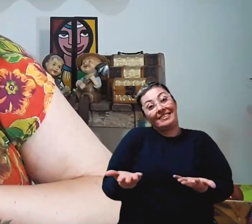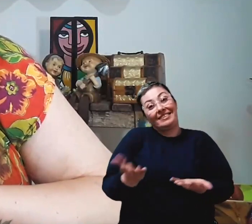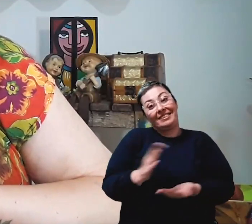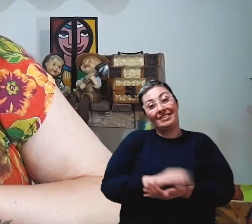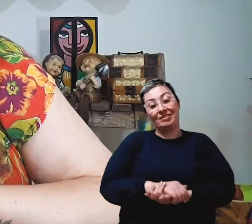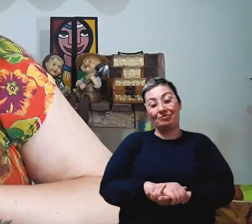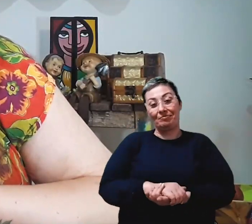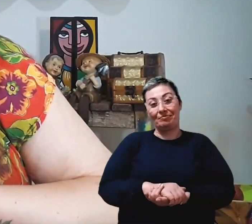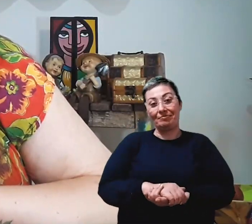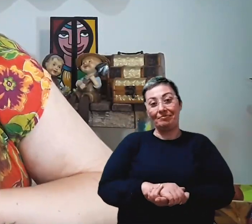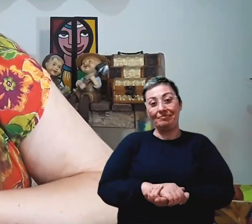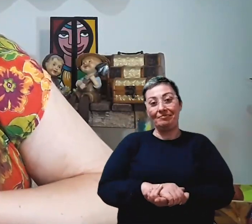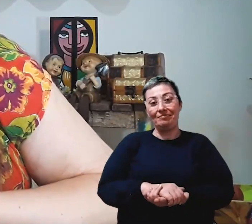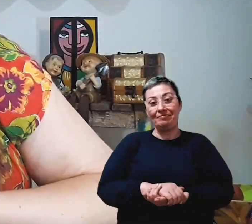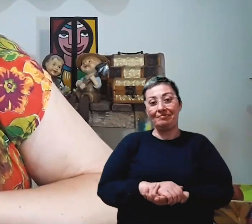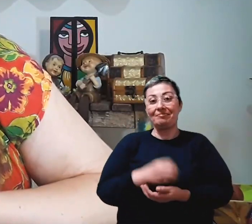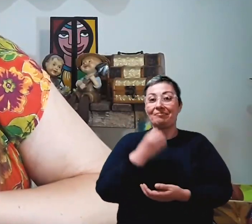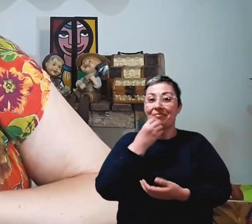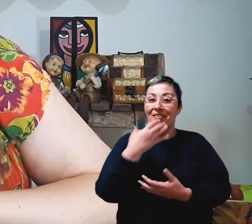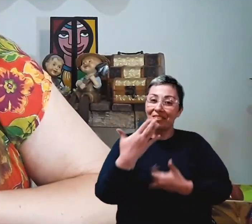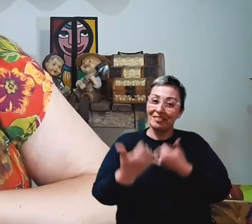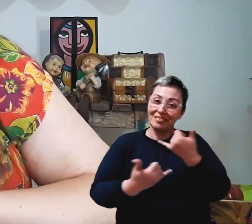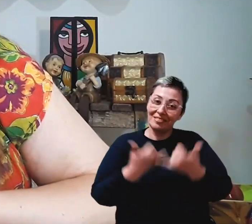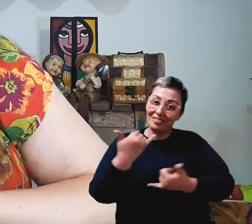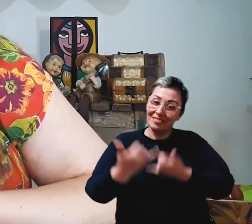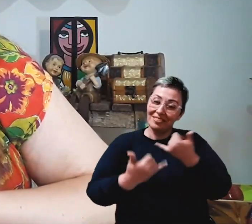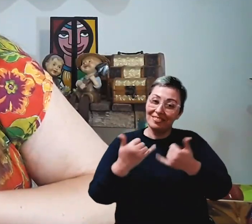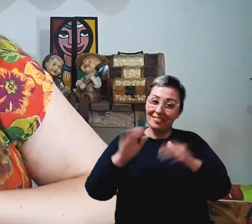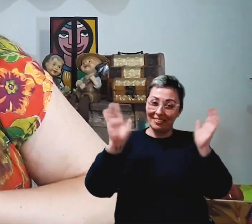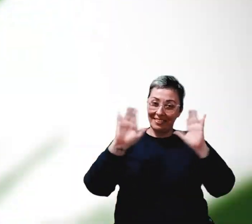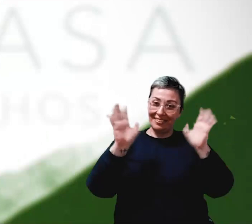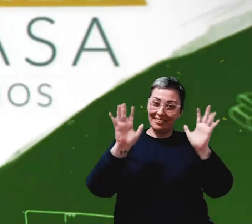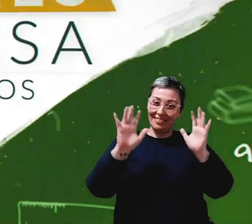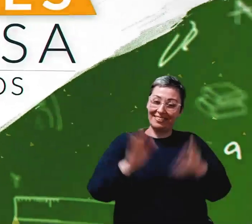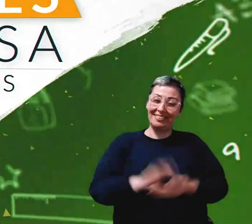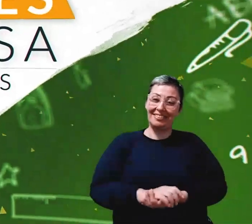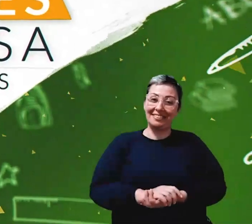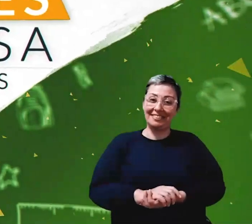Boa brincadeira! Até mais!